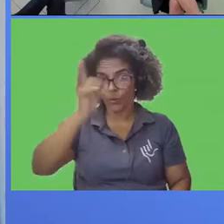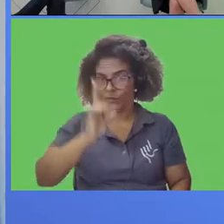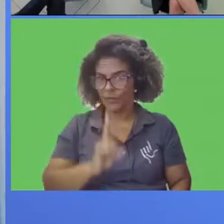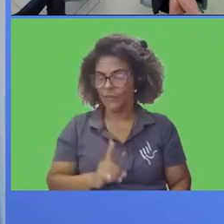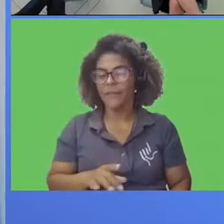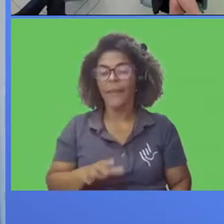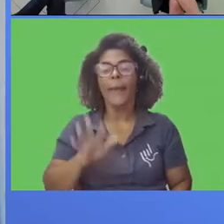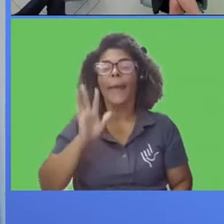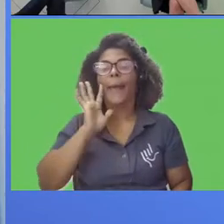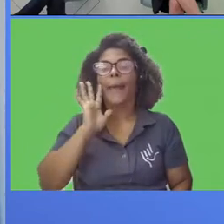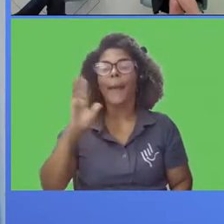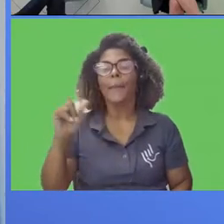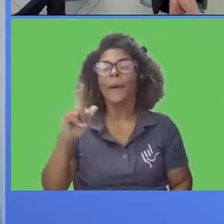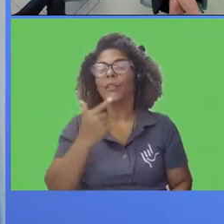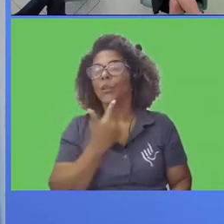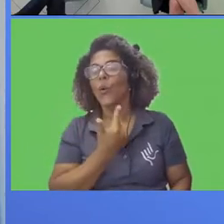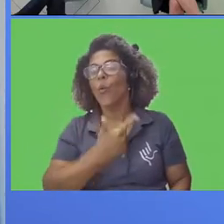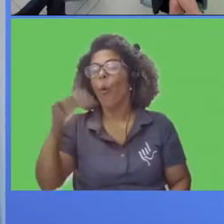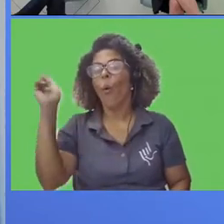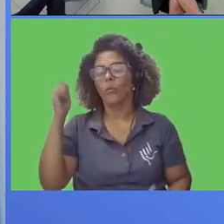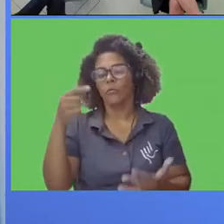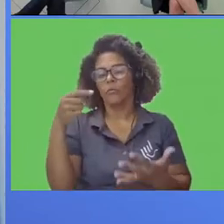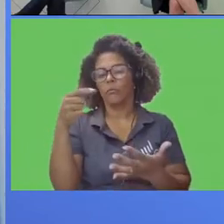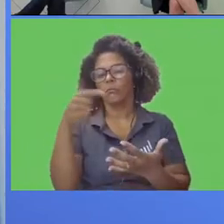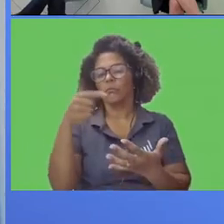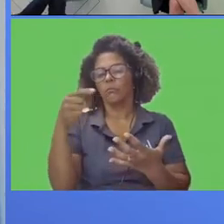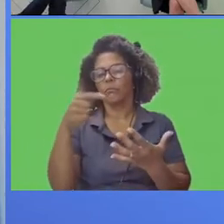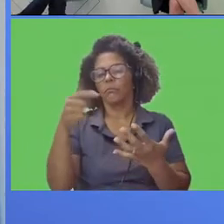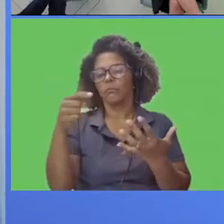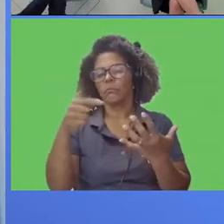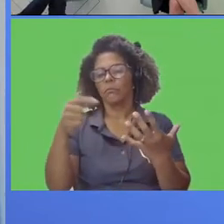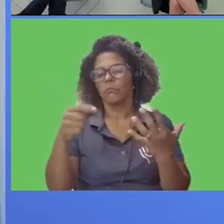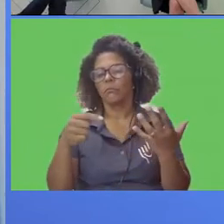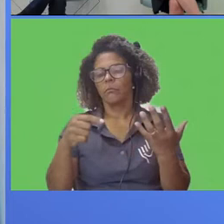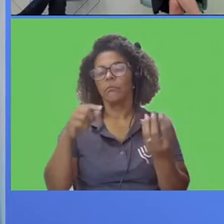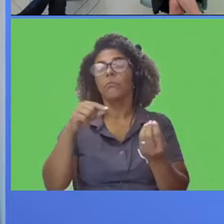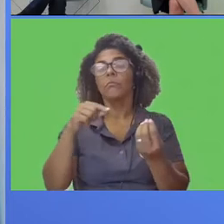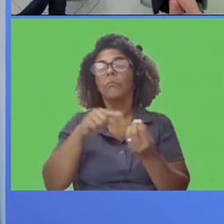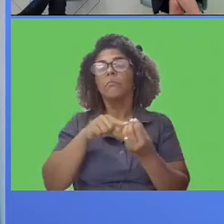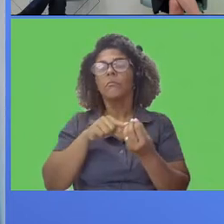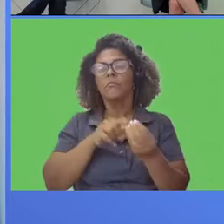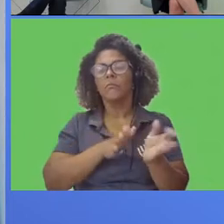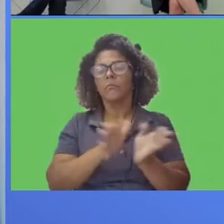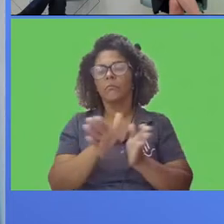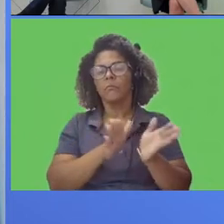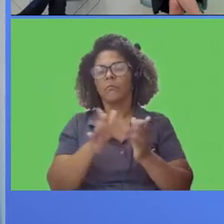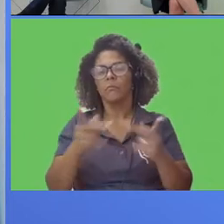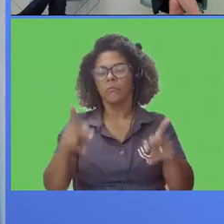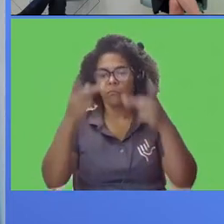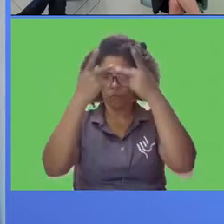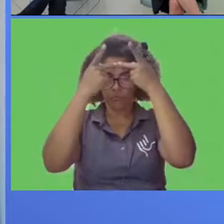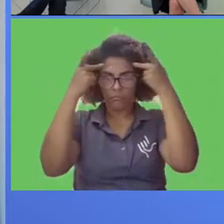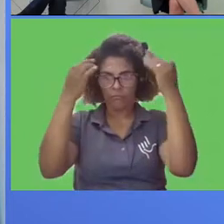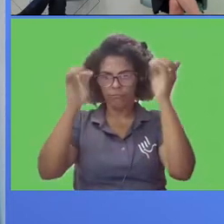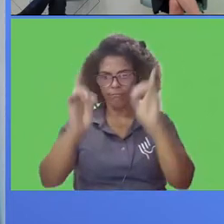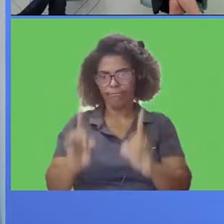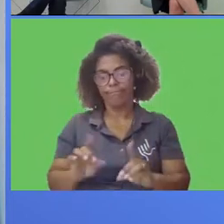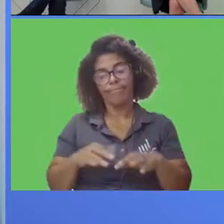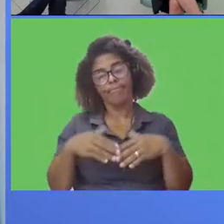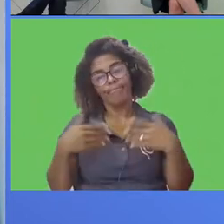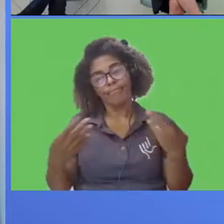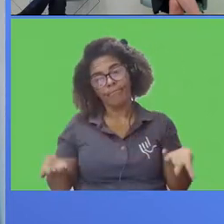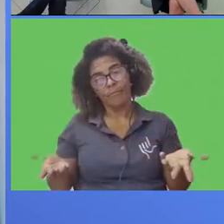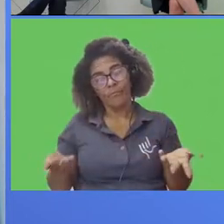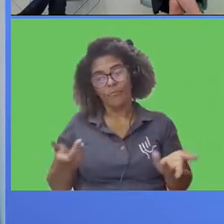levar em consideração todos os outros elementos de acessibilidade para as pessoas com deficiência. Então, não